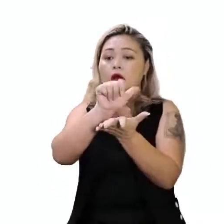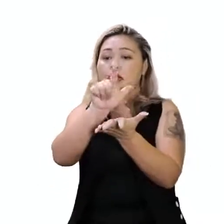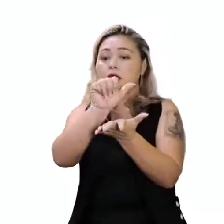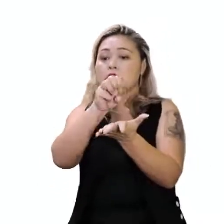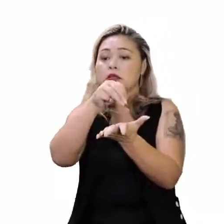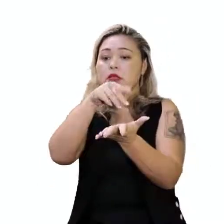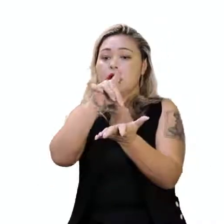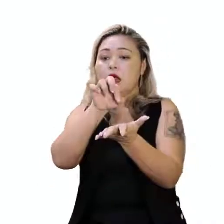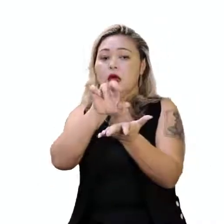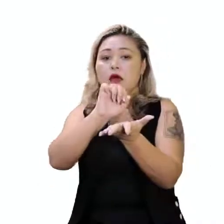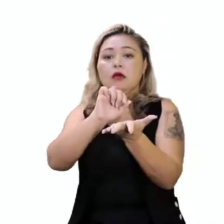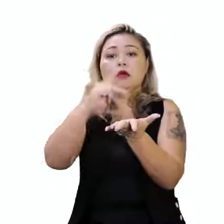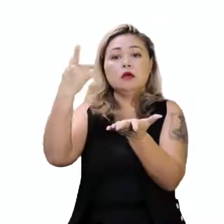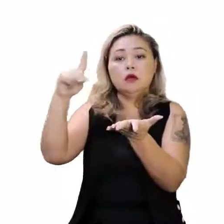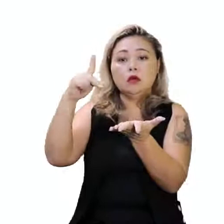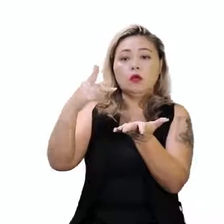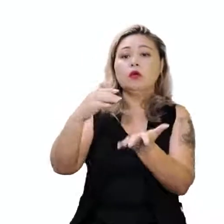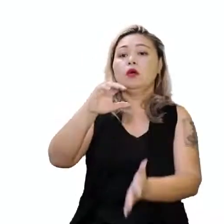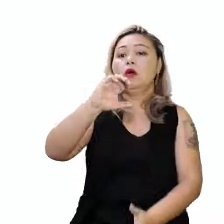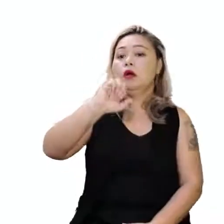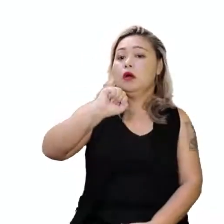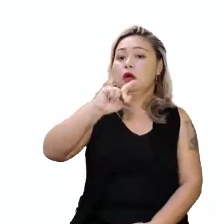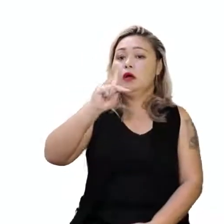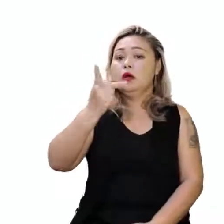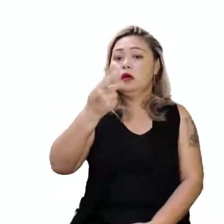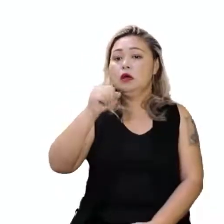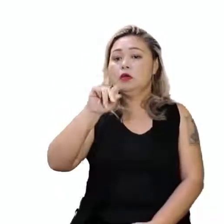salamandras da espécie Ensatina exovitz,